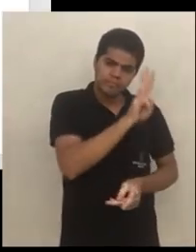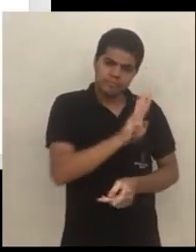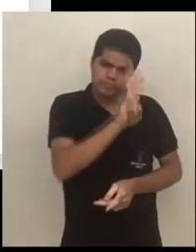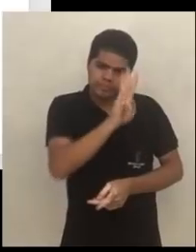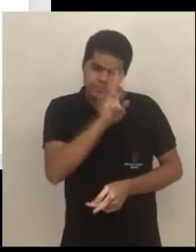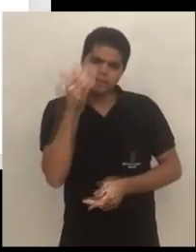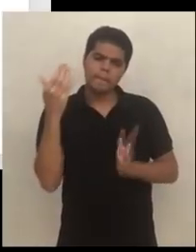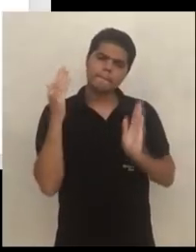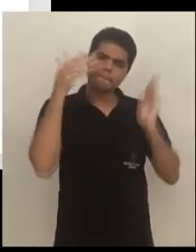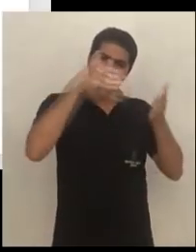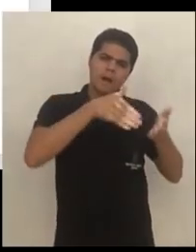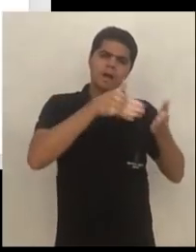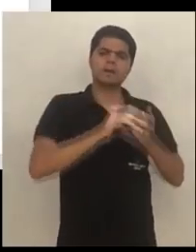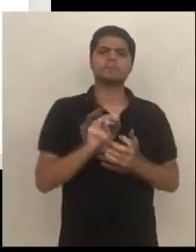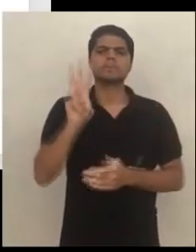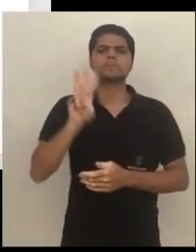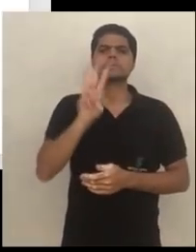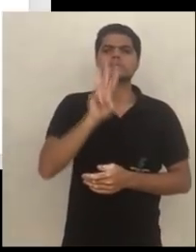lá no site